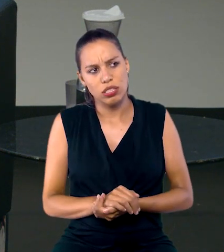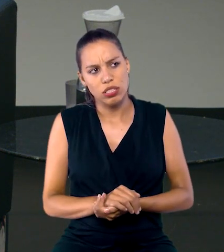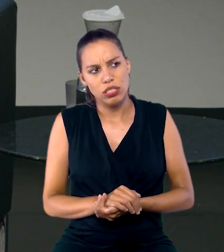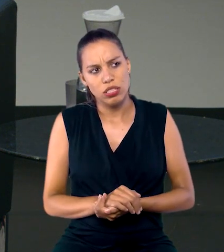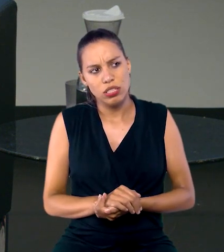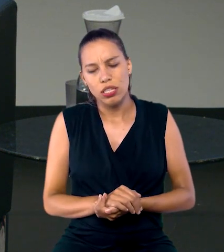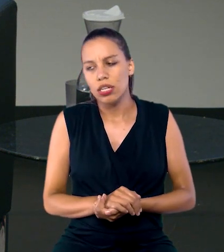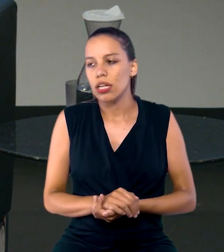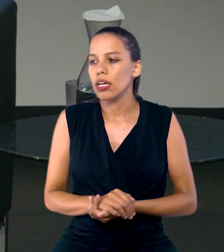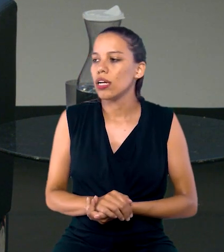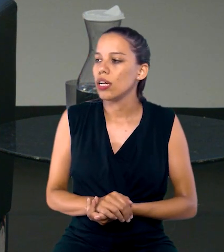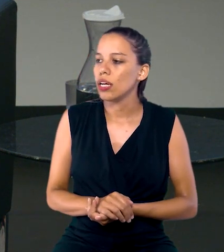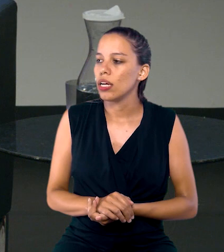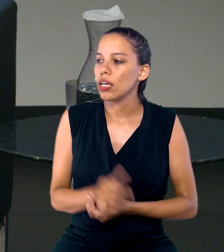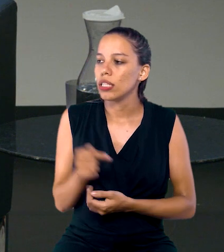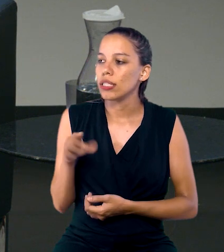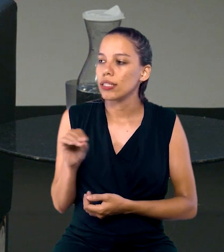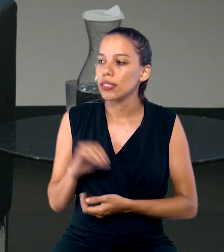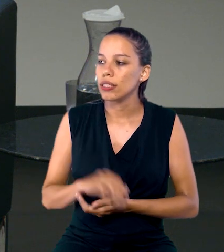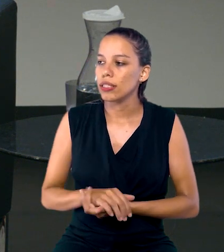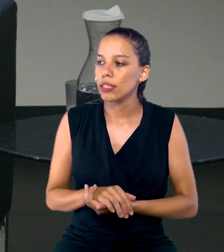70.